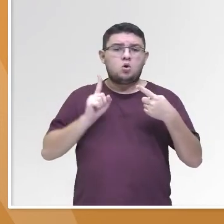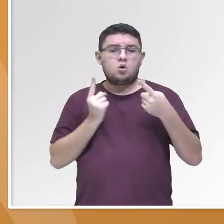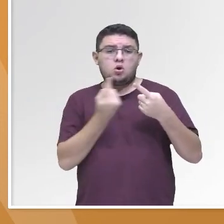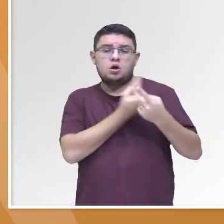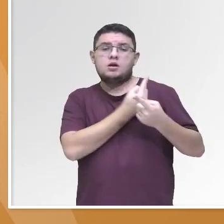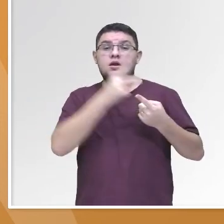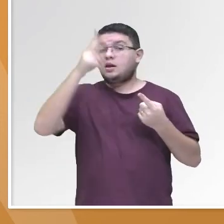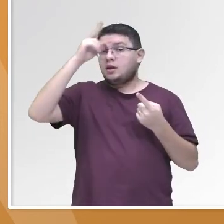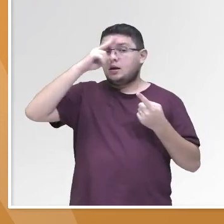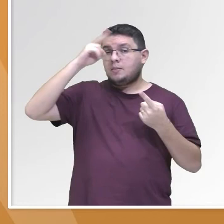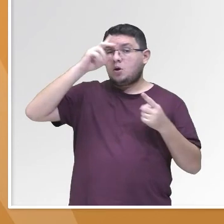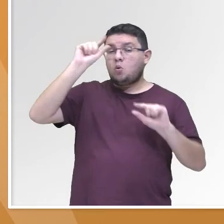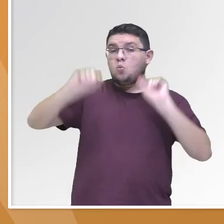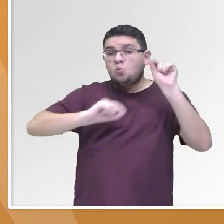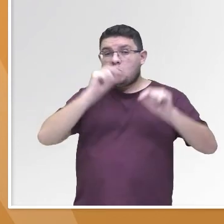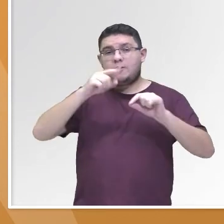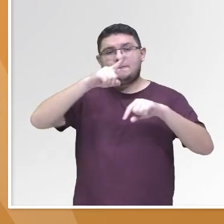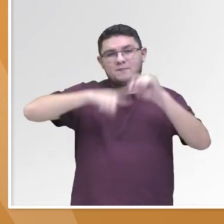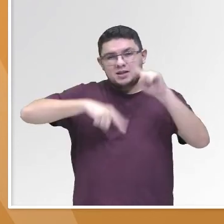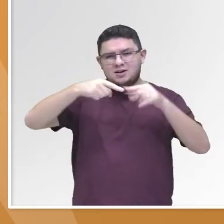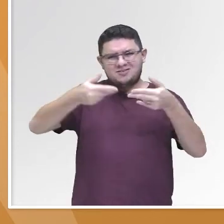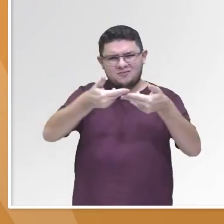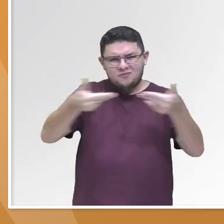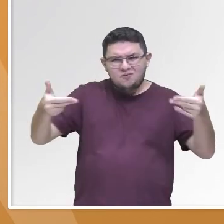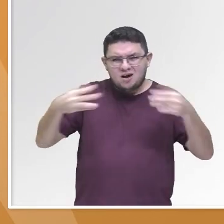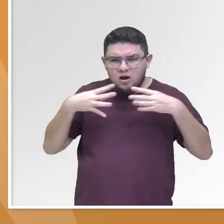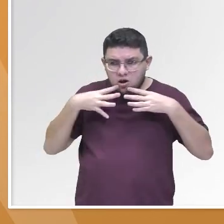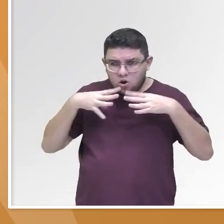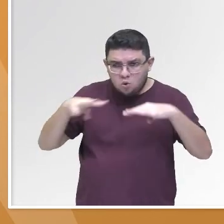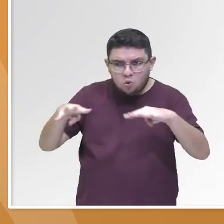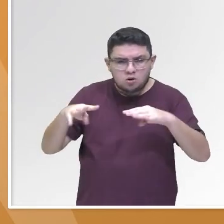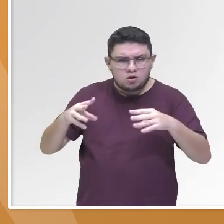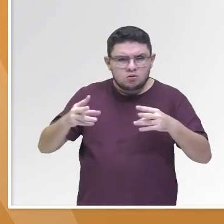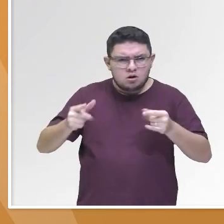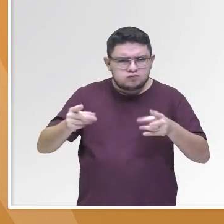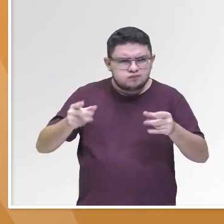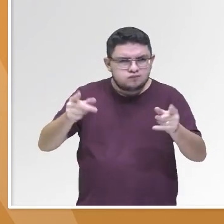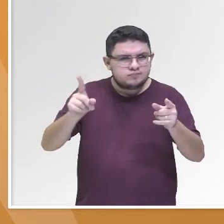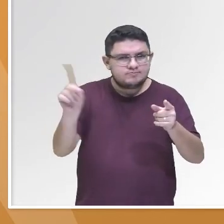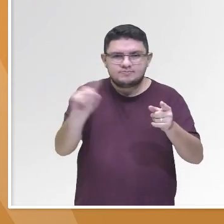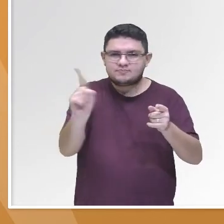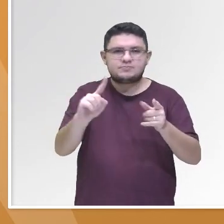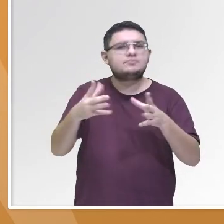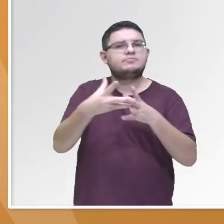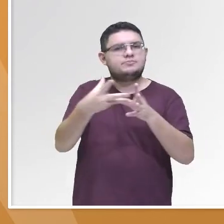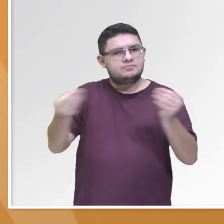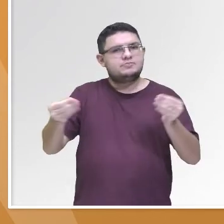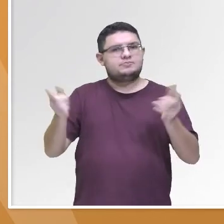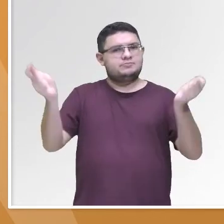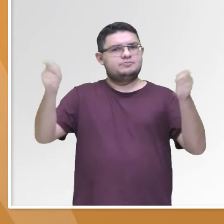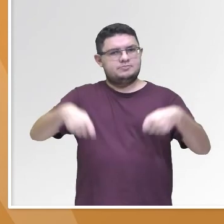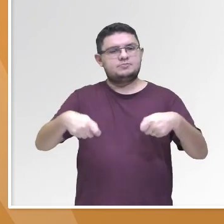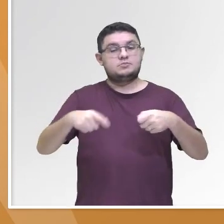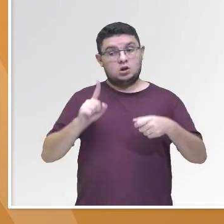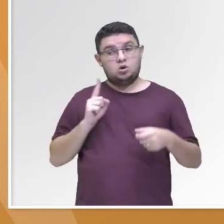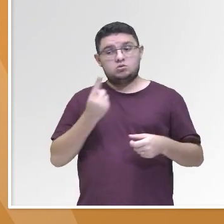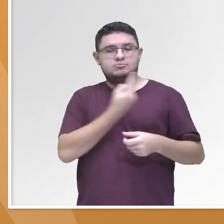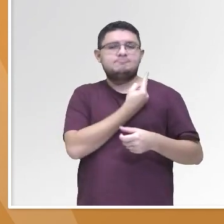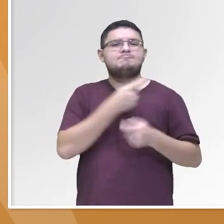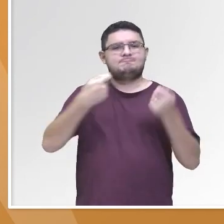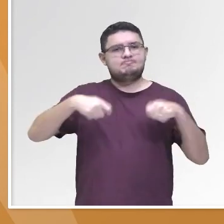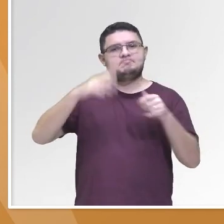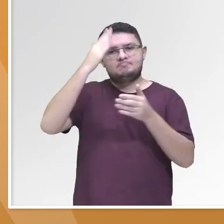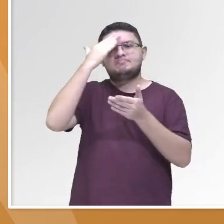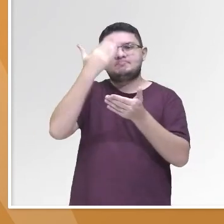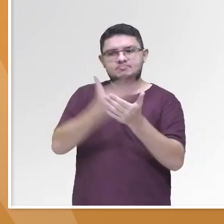que esses recursos naturais, eles são aí finitos, né? Então, a gente tem que reconhecer que o recurso